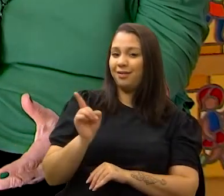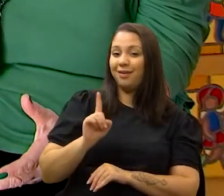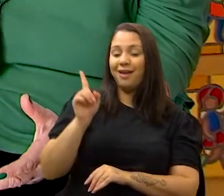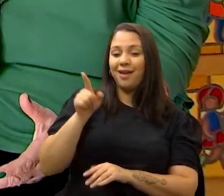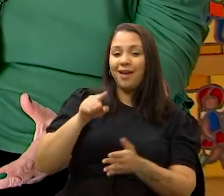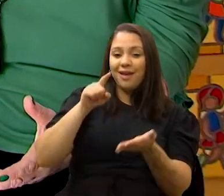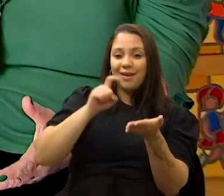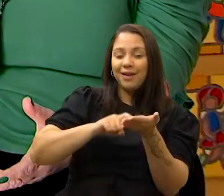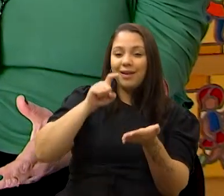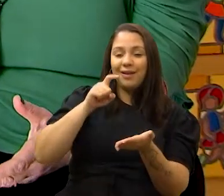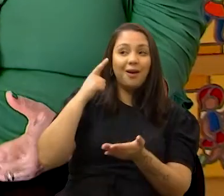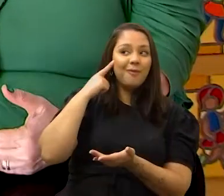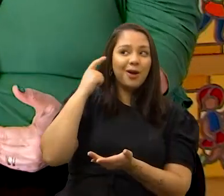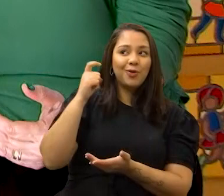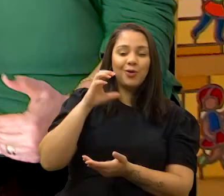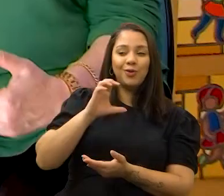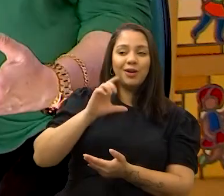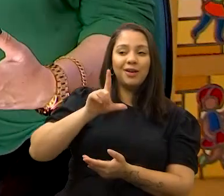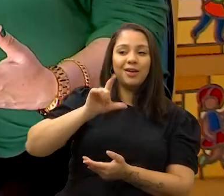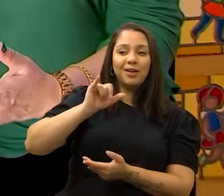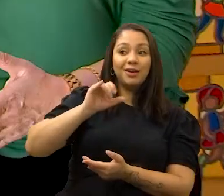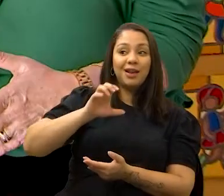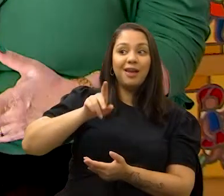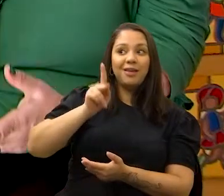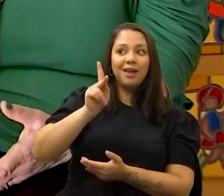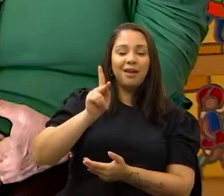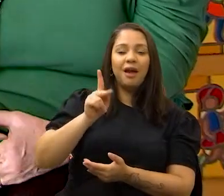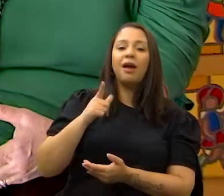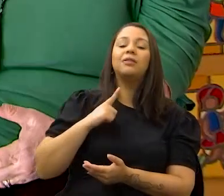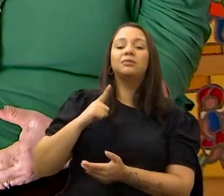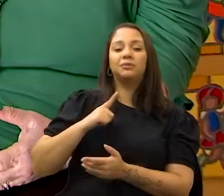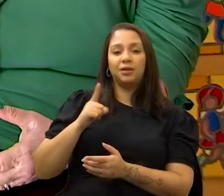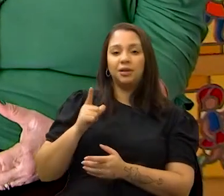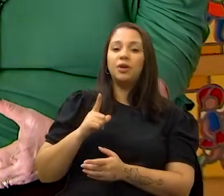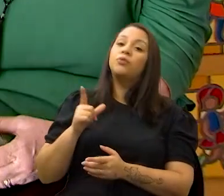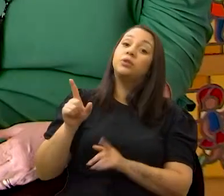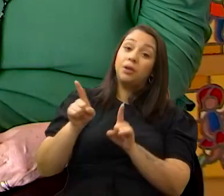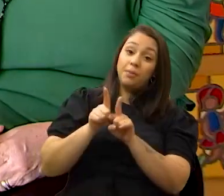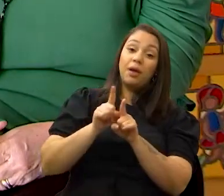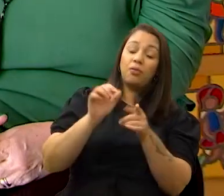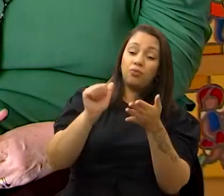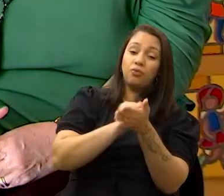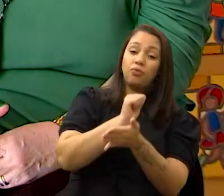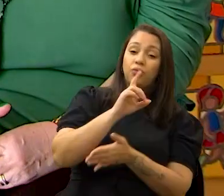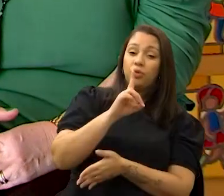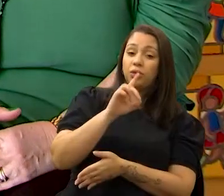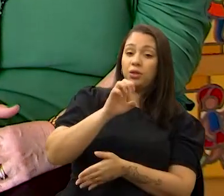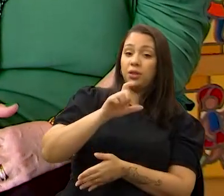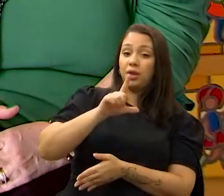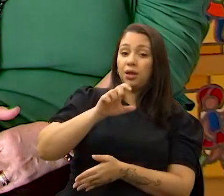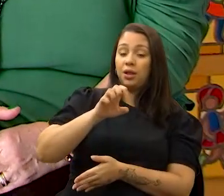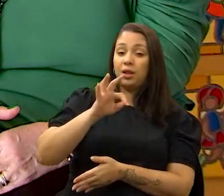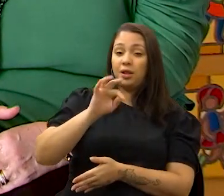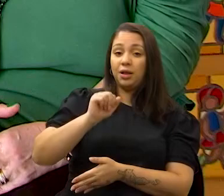É um clique. Então você tem o próprio que eu falei, deletar, né?